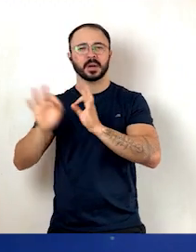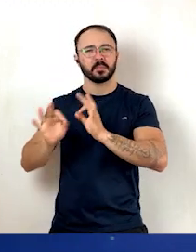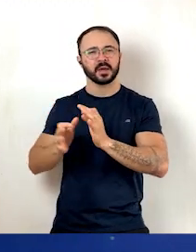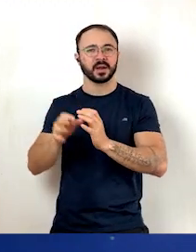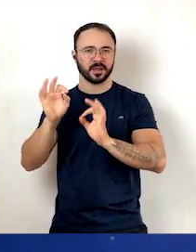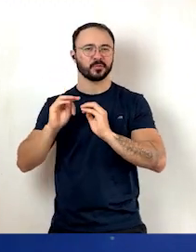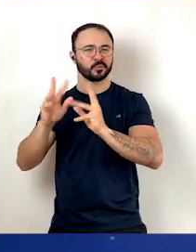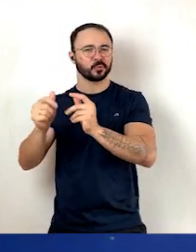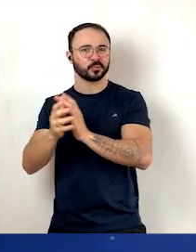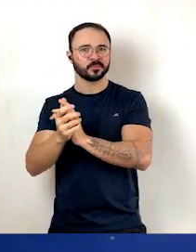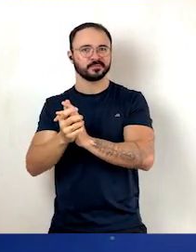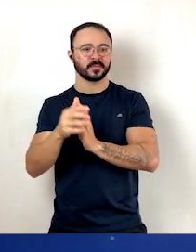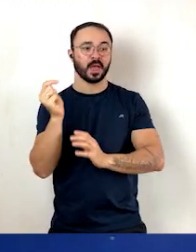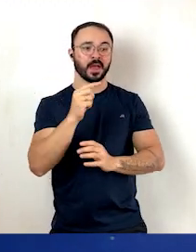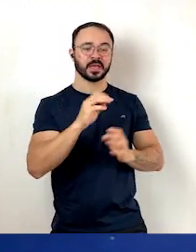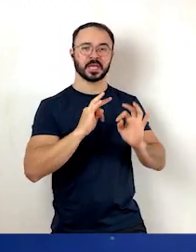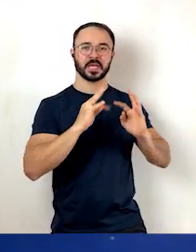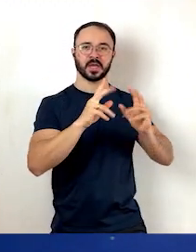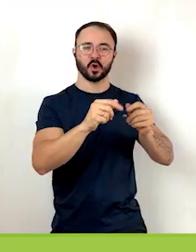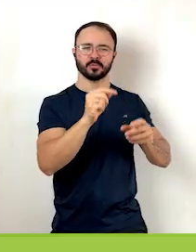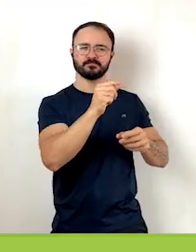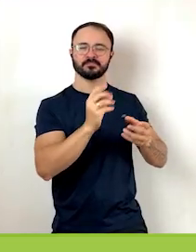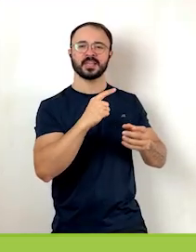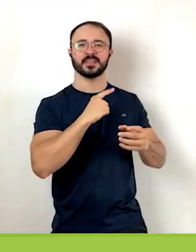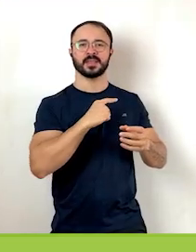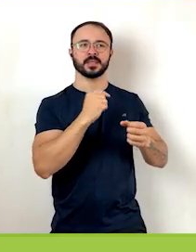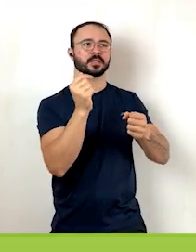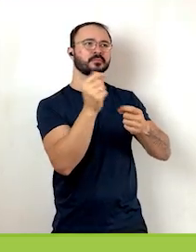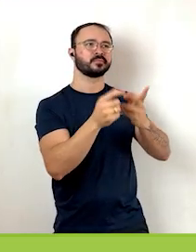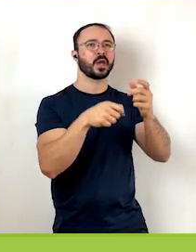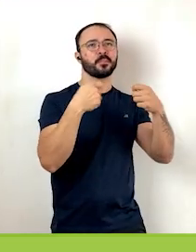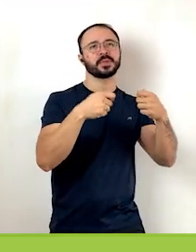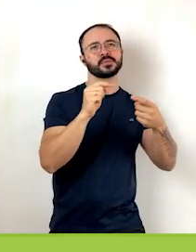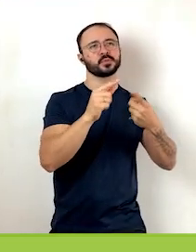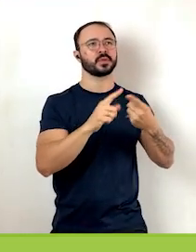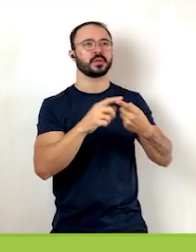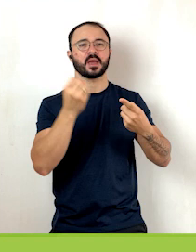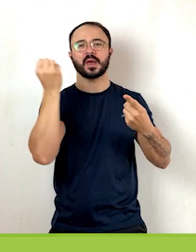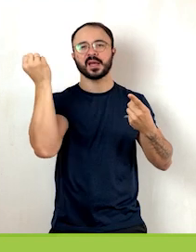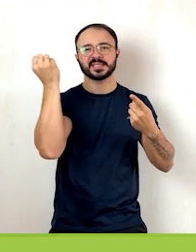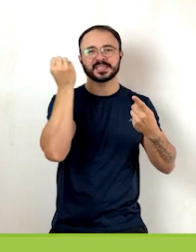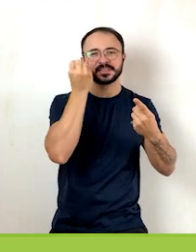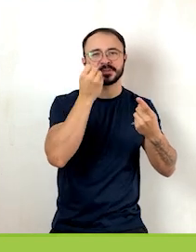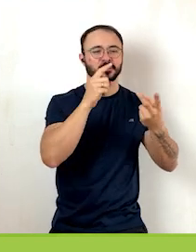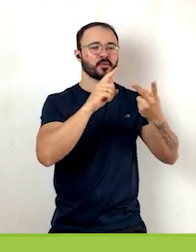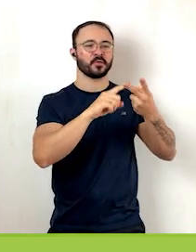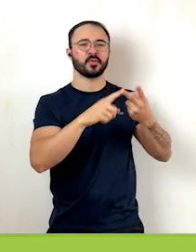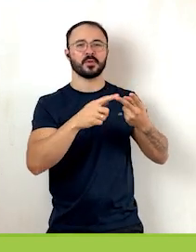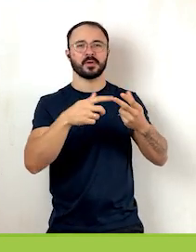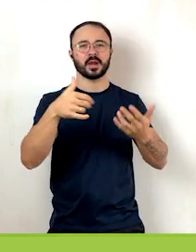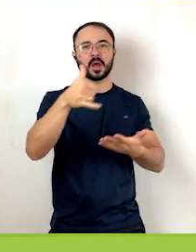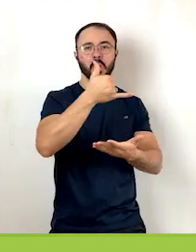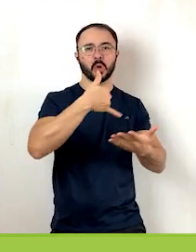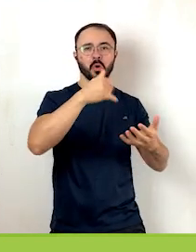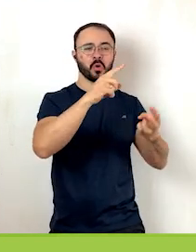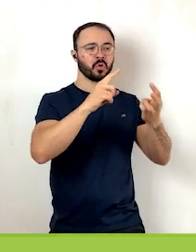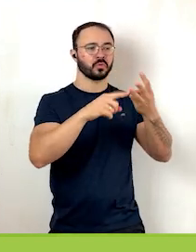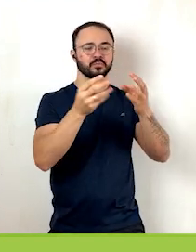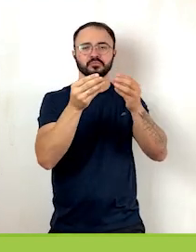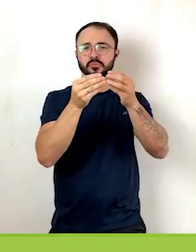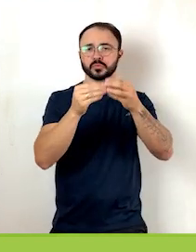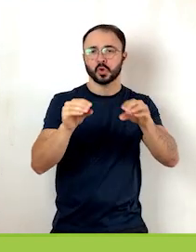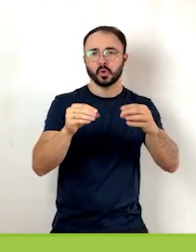gostoso aí nós temos aí os ingredientes duas cenouras raladas uma xícara e meia de chá de óleo